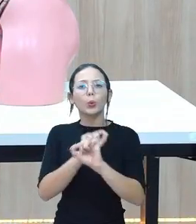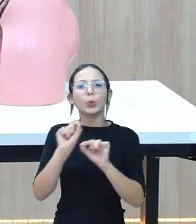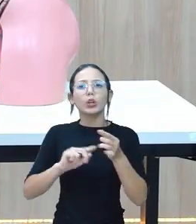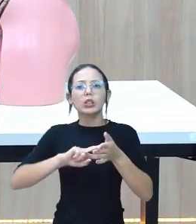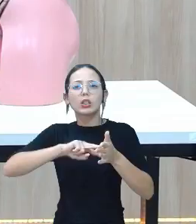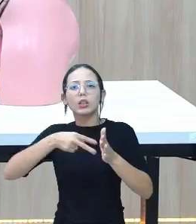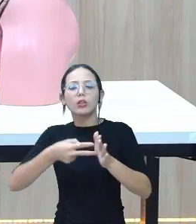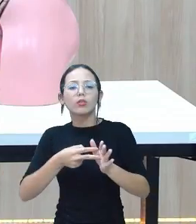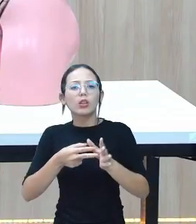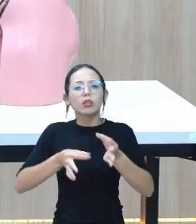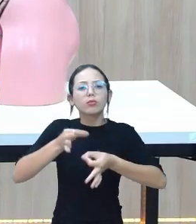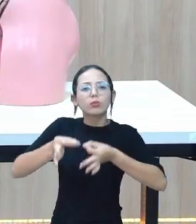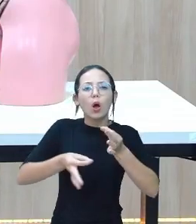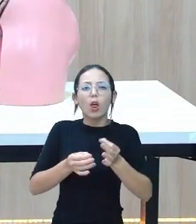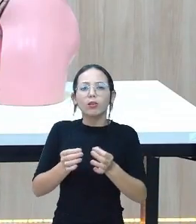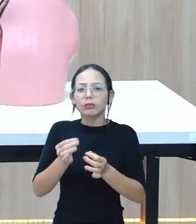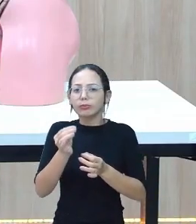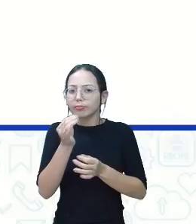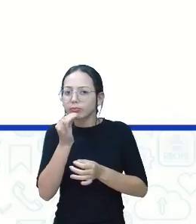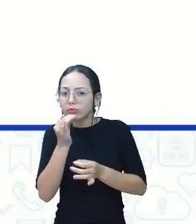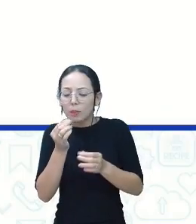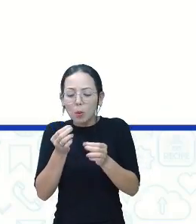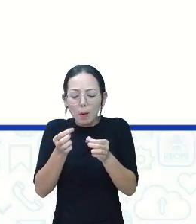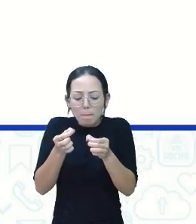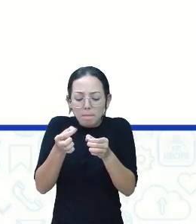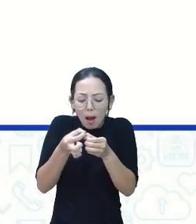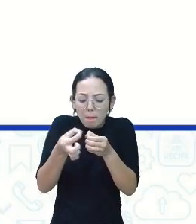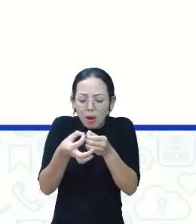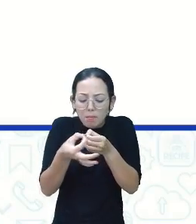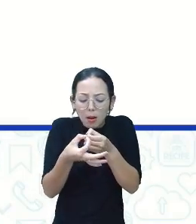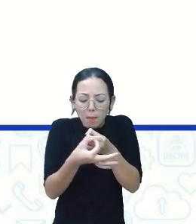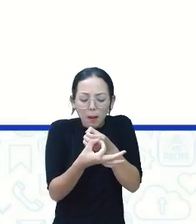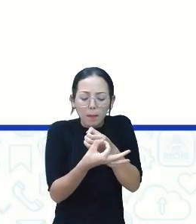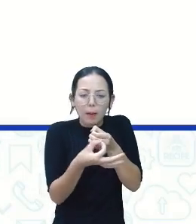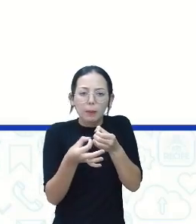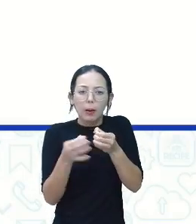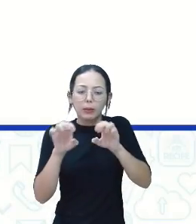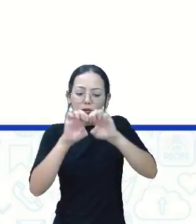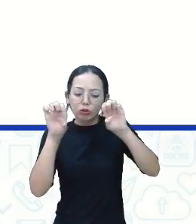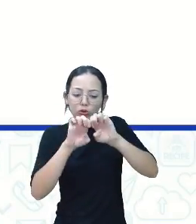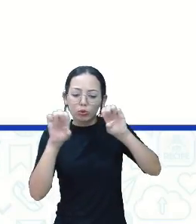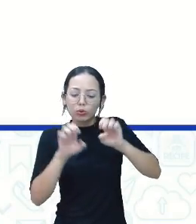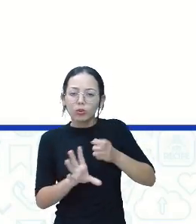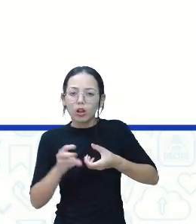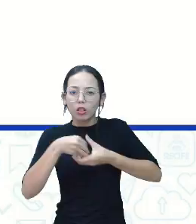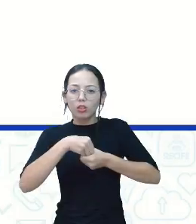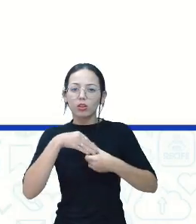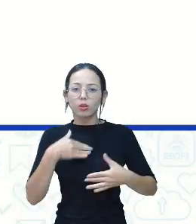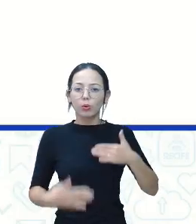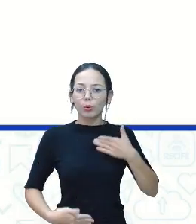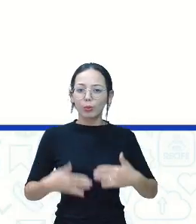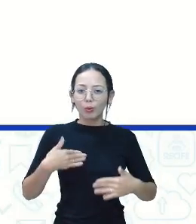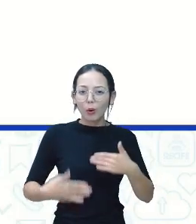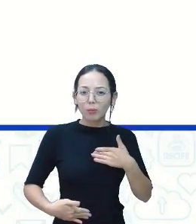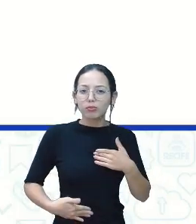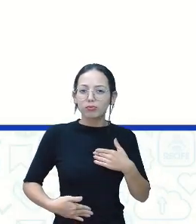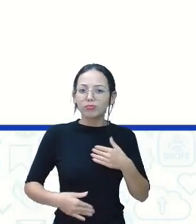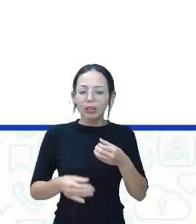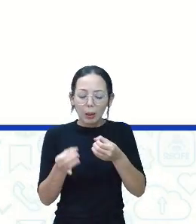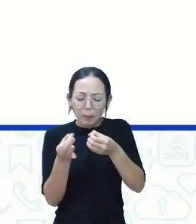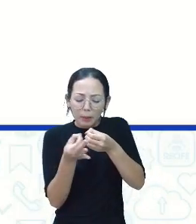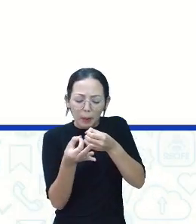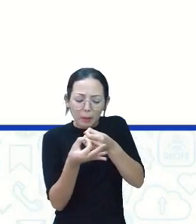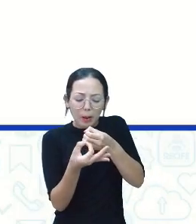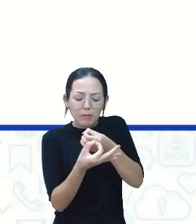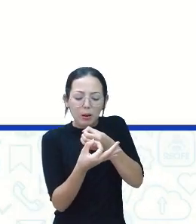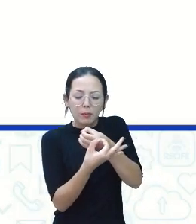célula, né? São as menores unidades estruturais e funcionais dos seres vivos. Então, são as menores